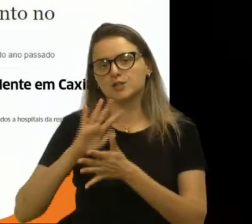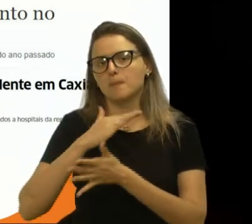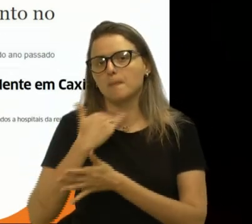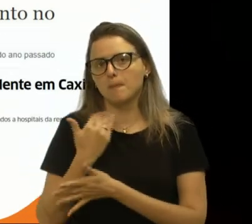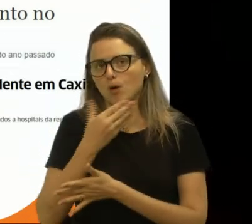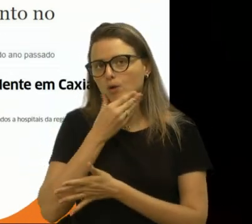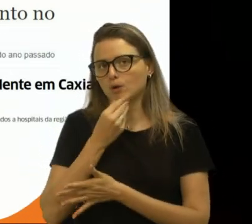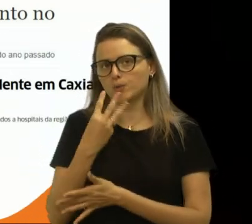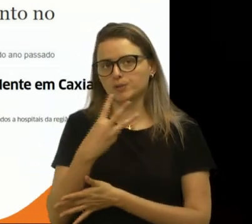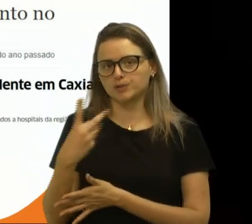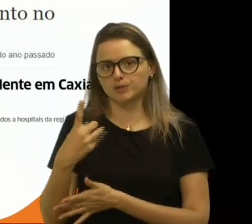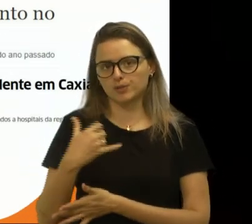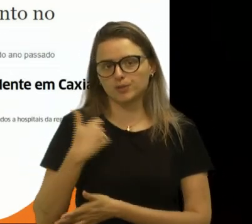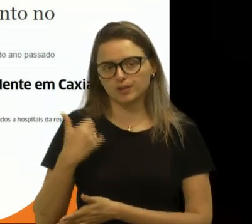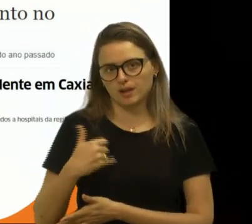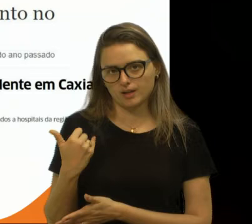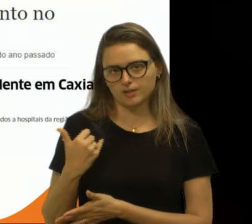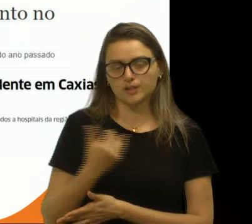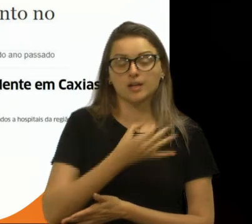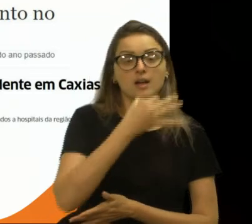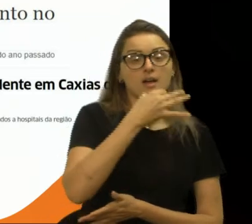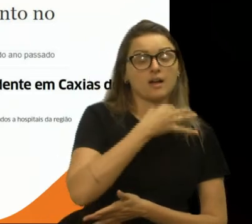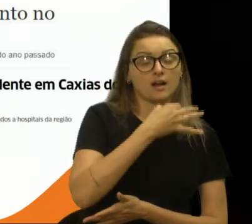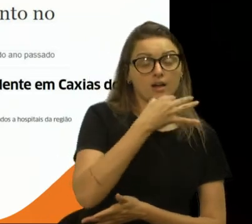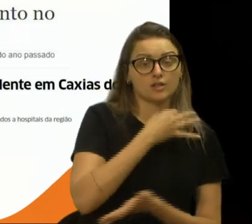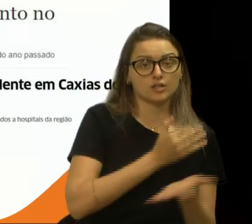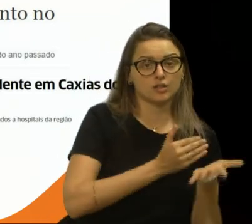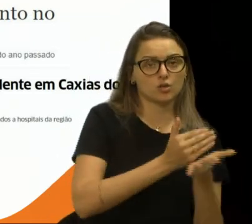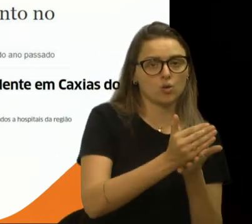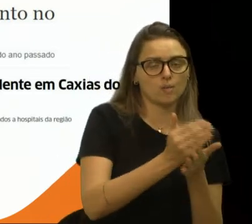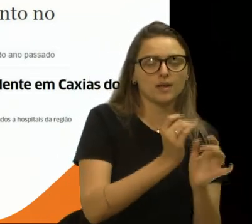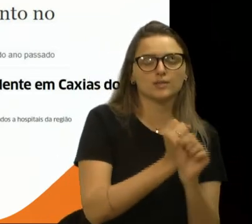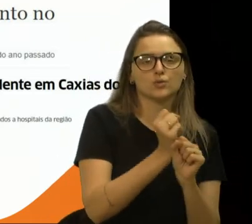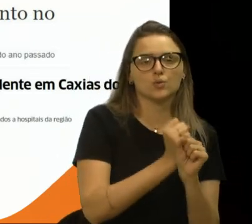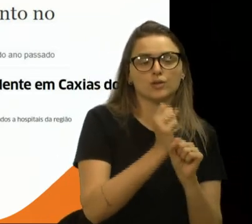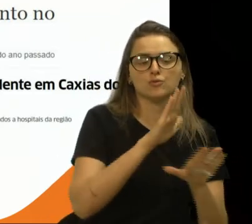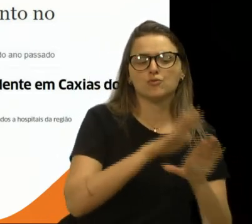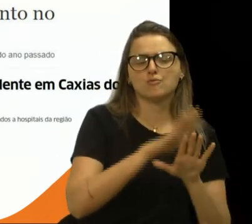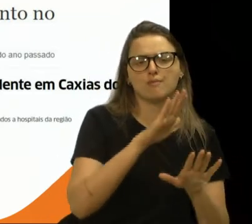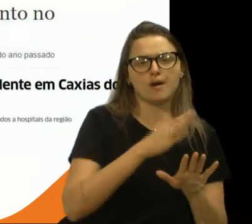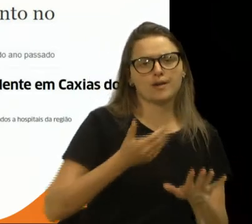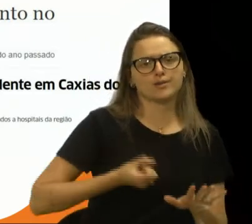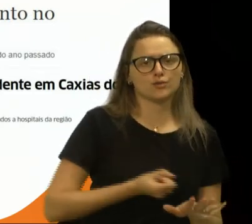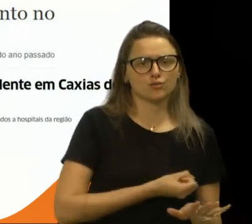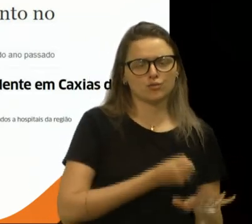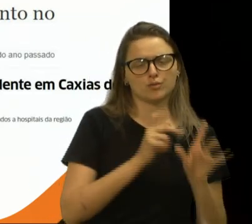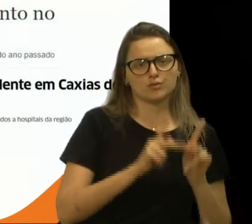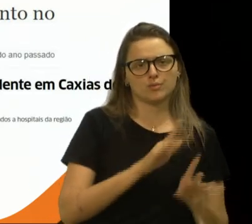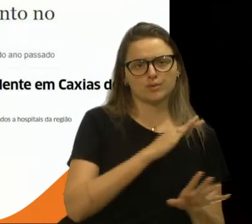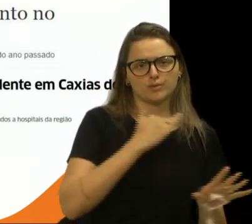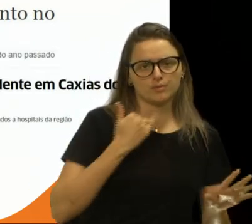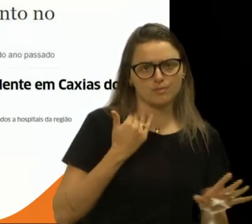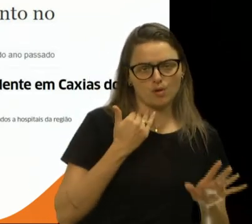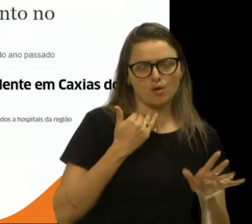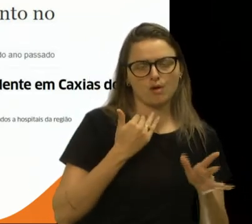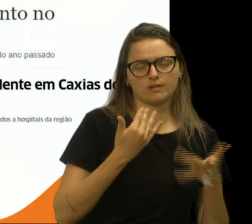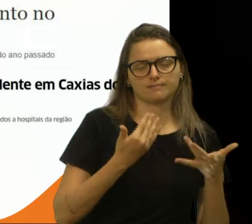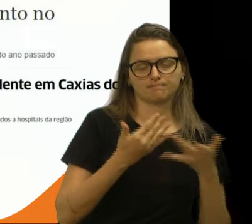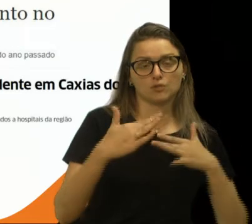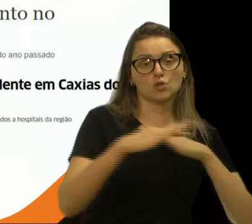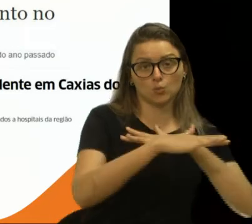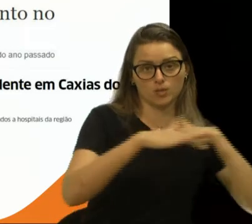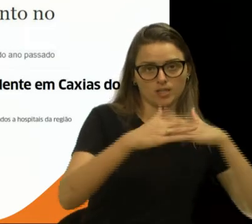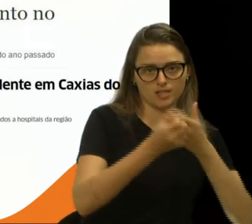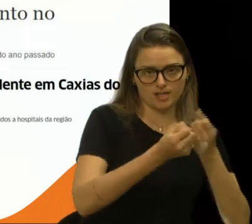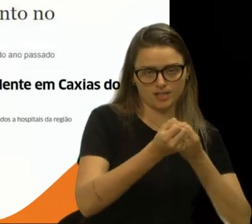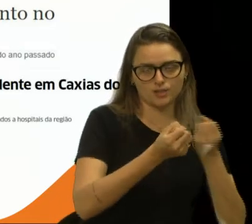de 31 anos. Caxias do Sul inicia o ano com aumento do número de mortes no trânsito. E o mais recente